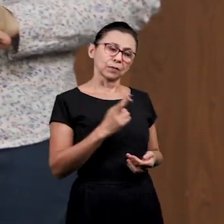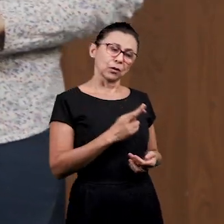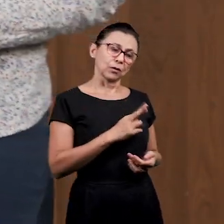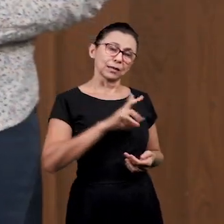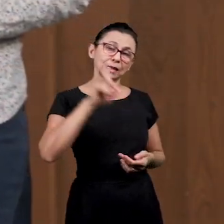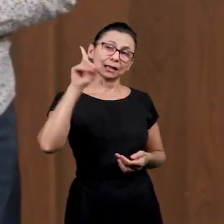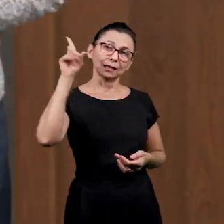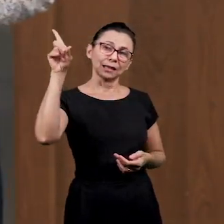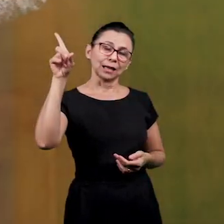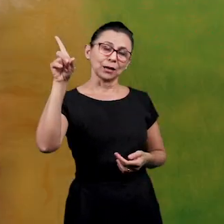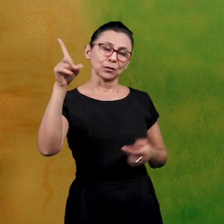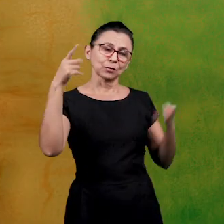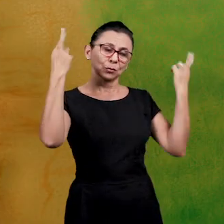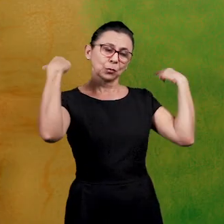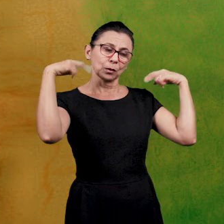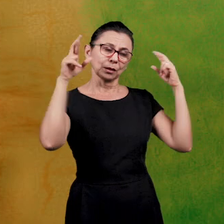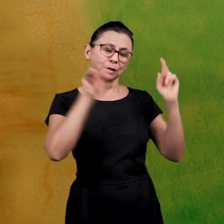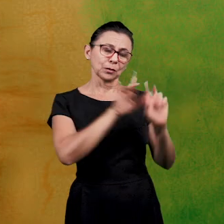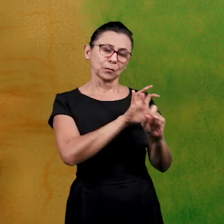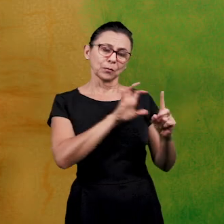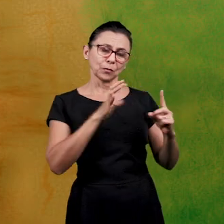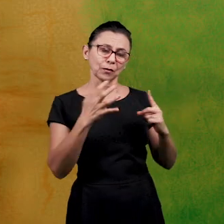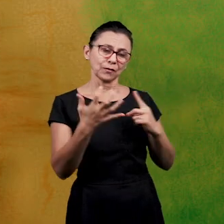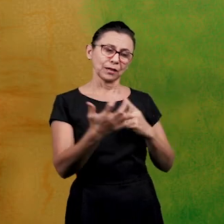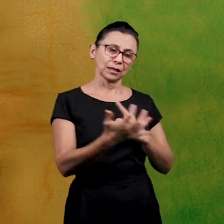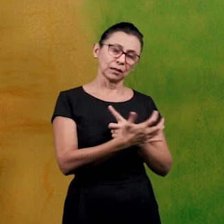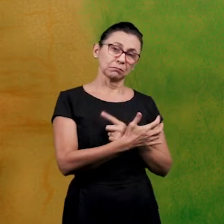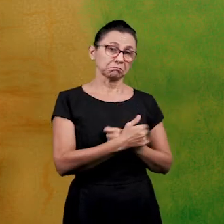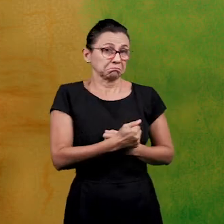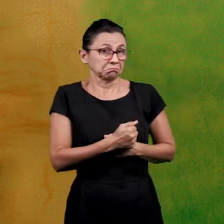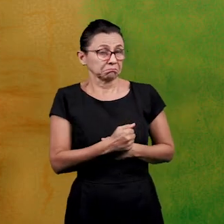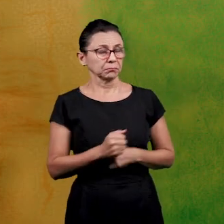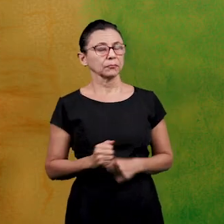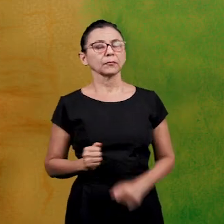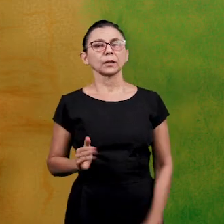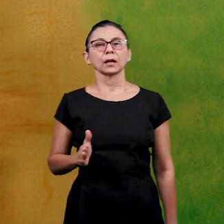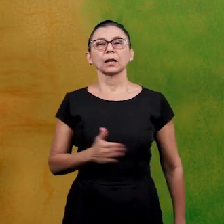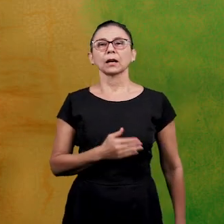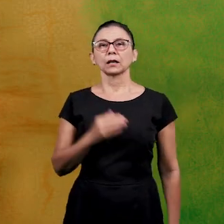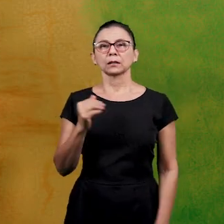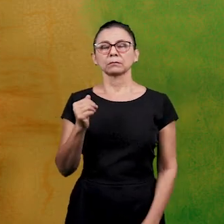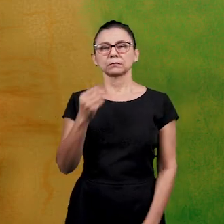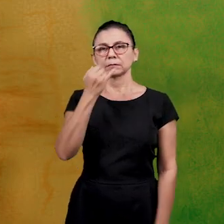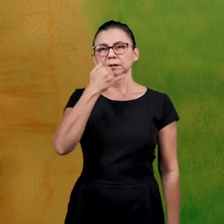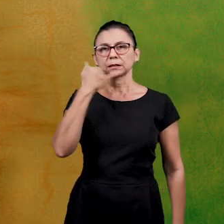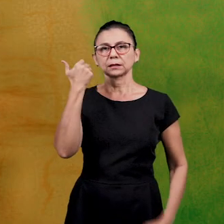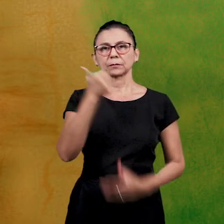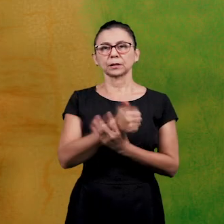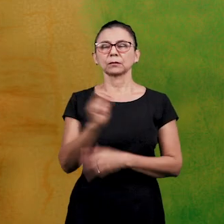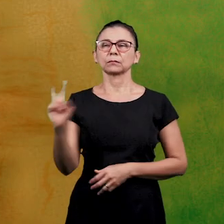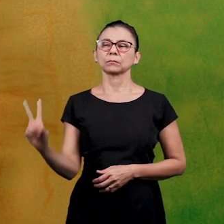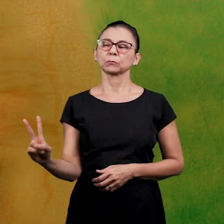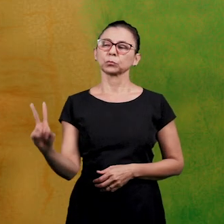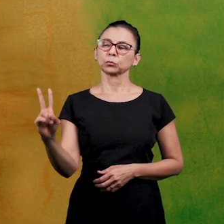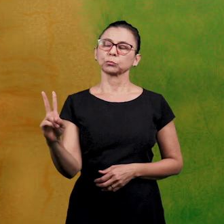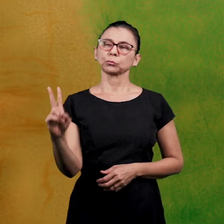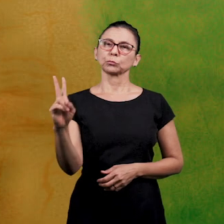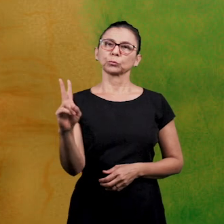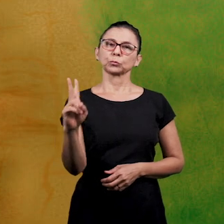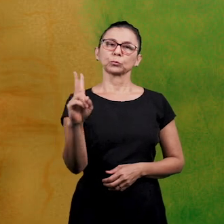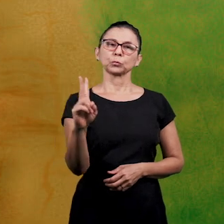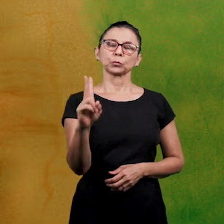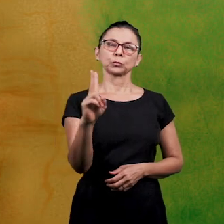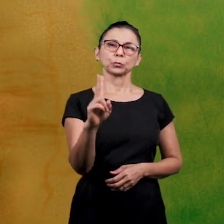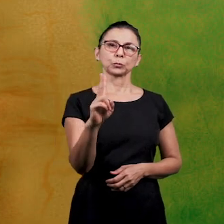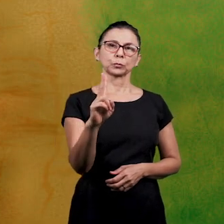proverá para si o cordeiro. E eles continuaram a caminhada até que chegaram no